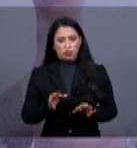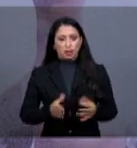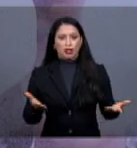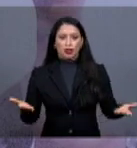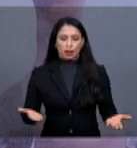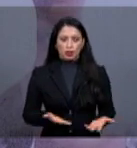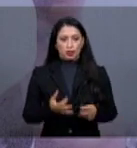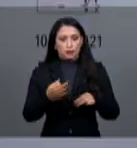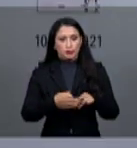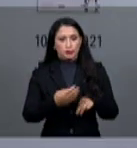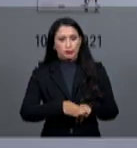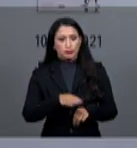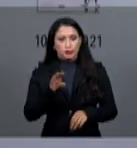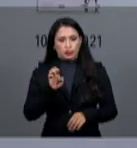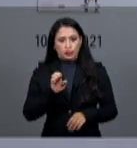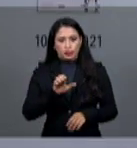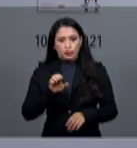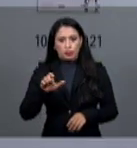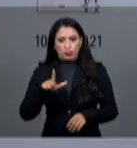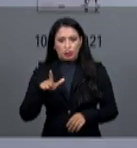palavra, a ministra Ellen Grace.